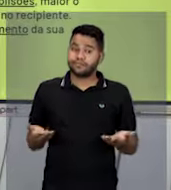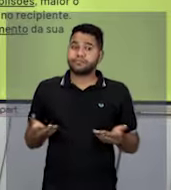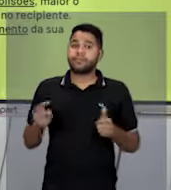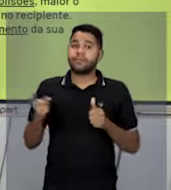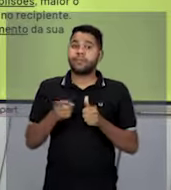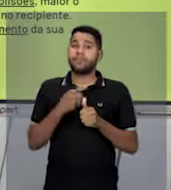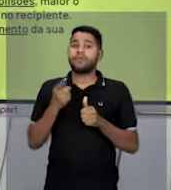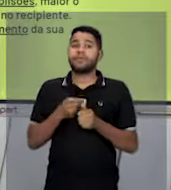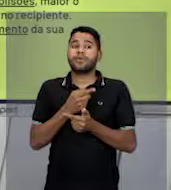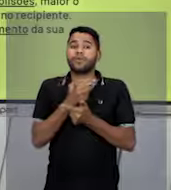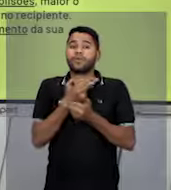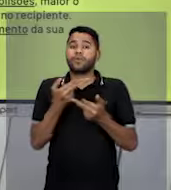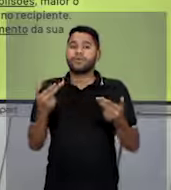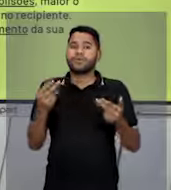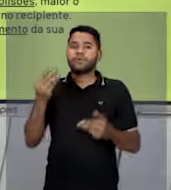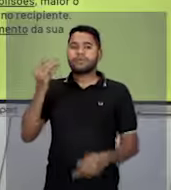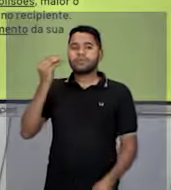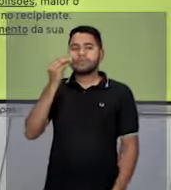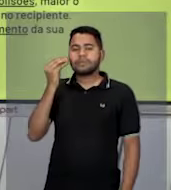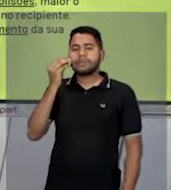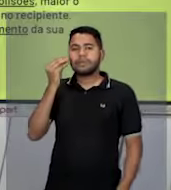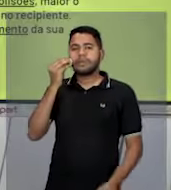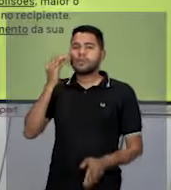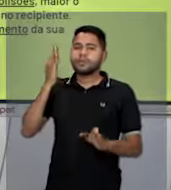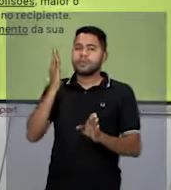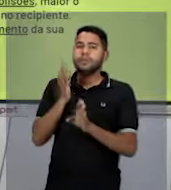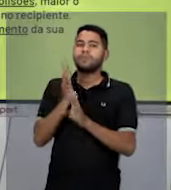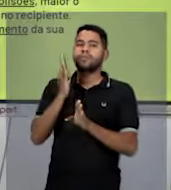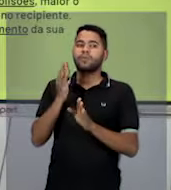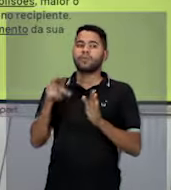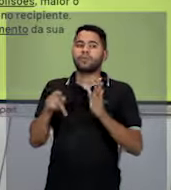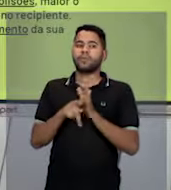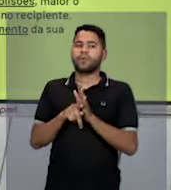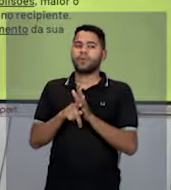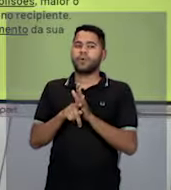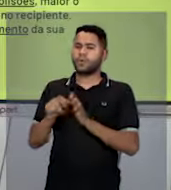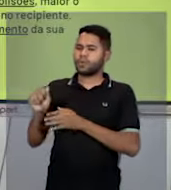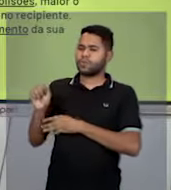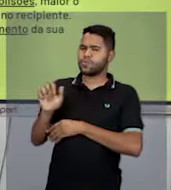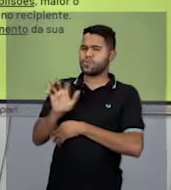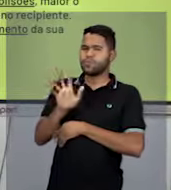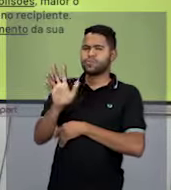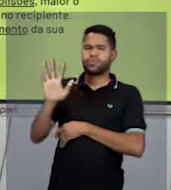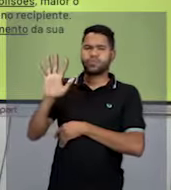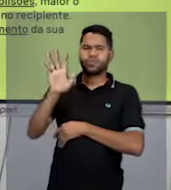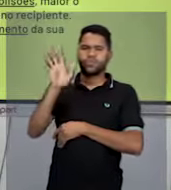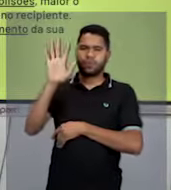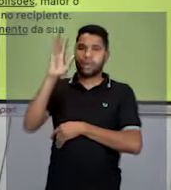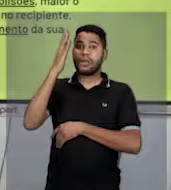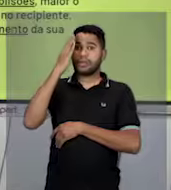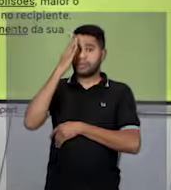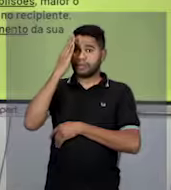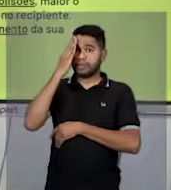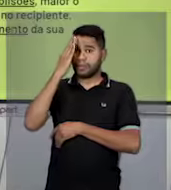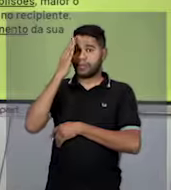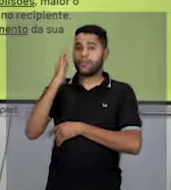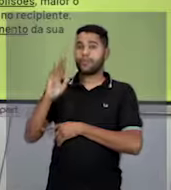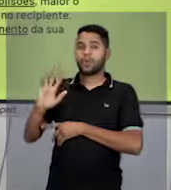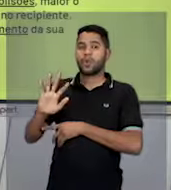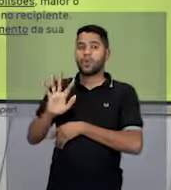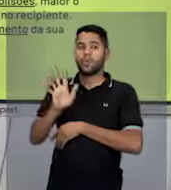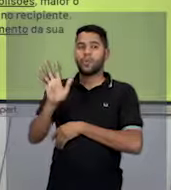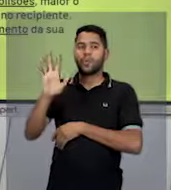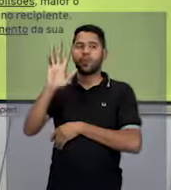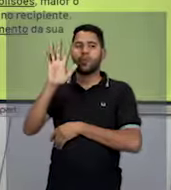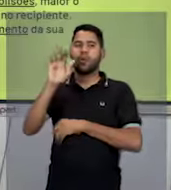primeira coisa é a gente tentar identificar o estado gasoso. Nós sabemos que por ele ser gás, ele está